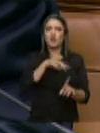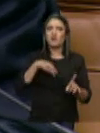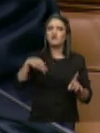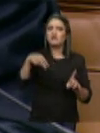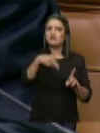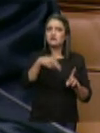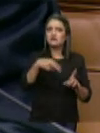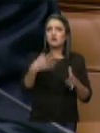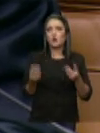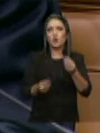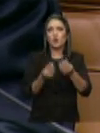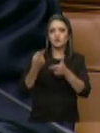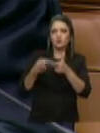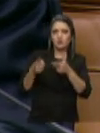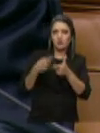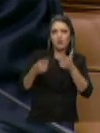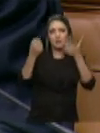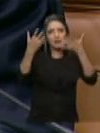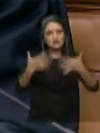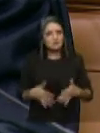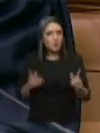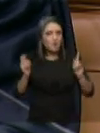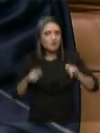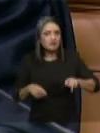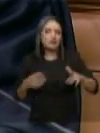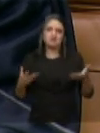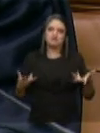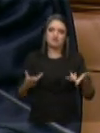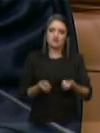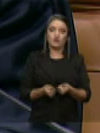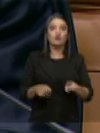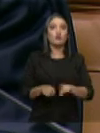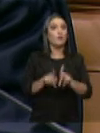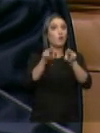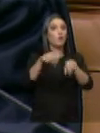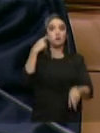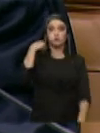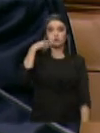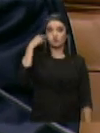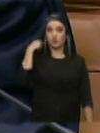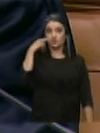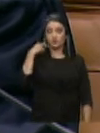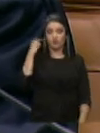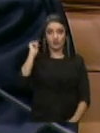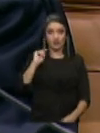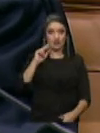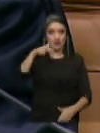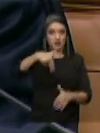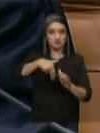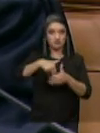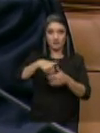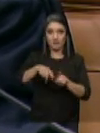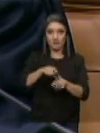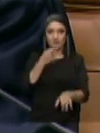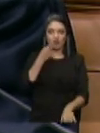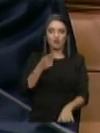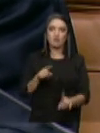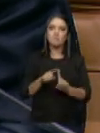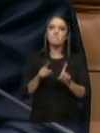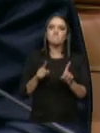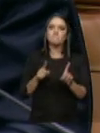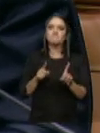com a competência e o brilho de sempre, tal como os ilustres advogados da tribuna também o fizeram. Eu apenas gostaria de